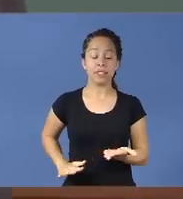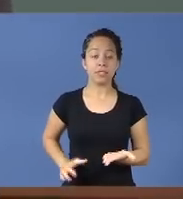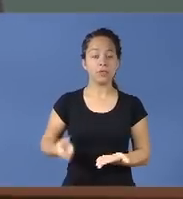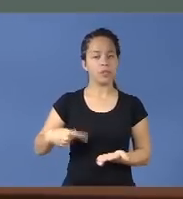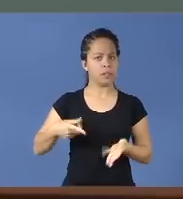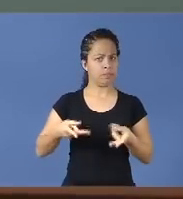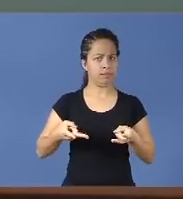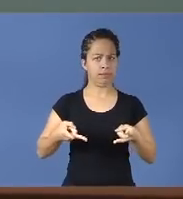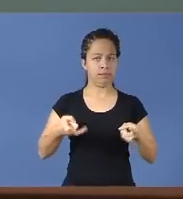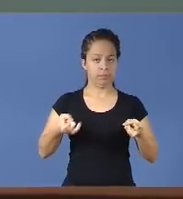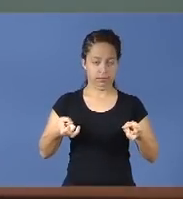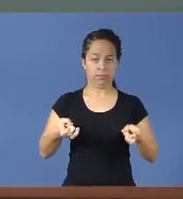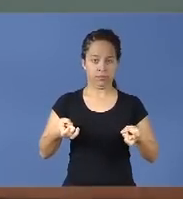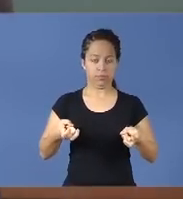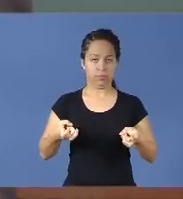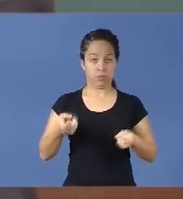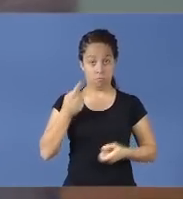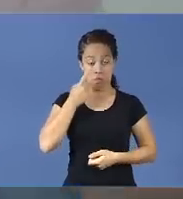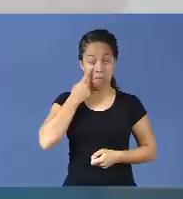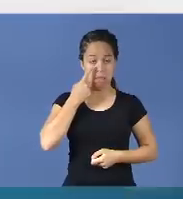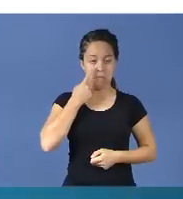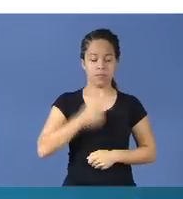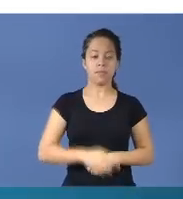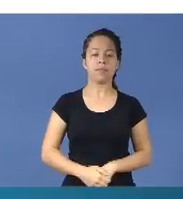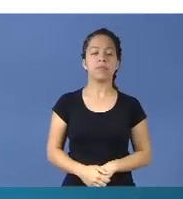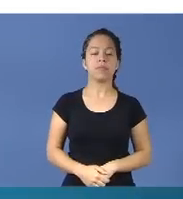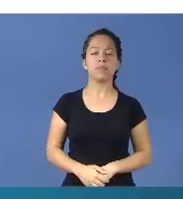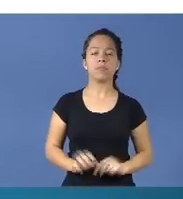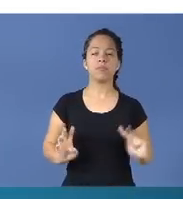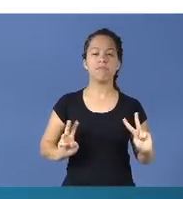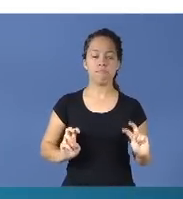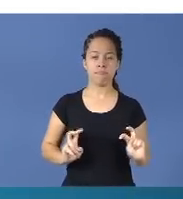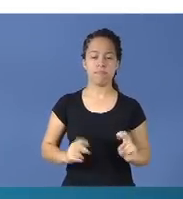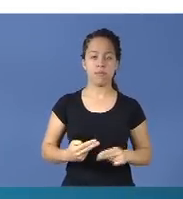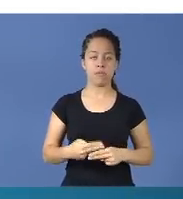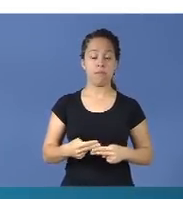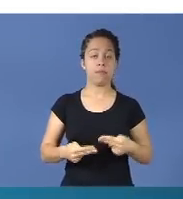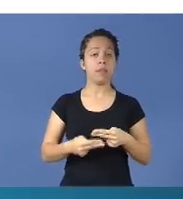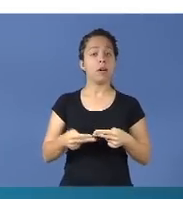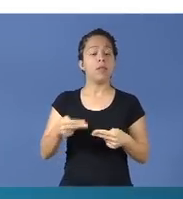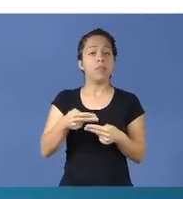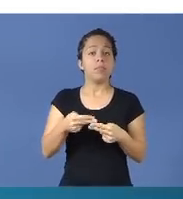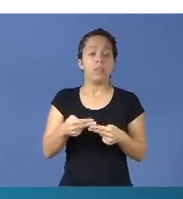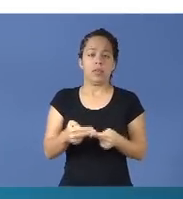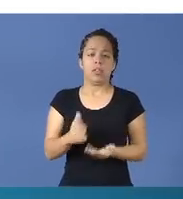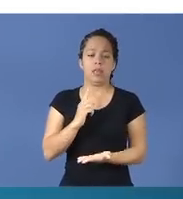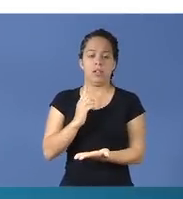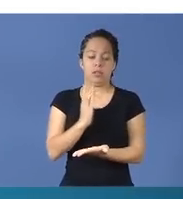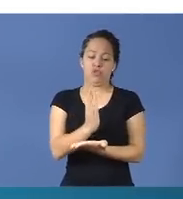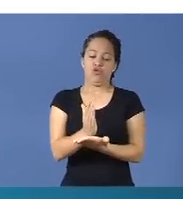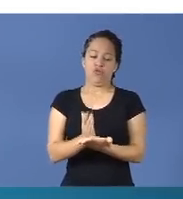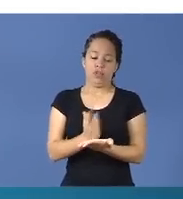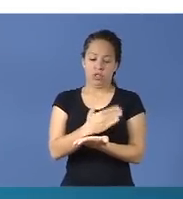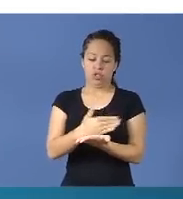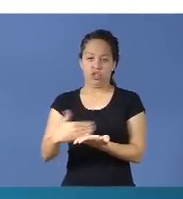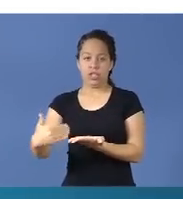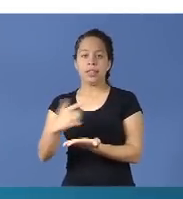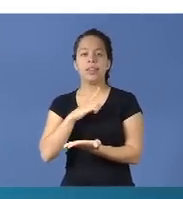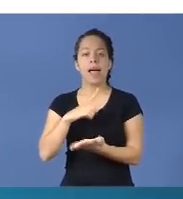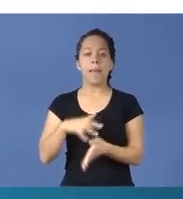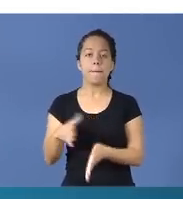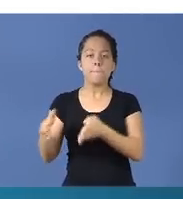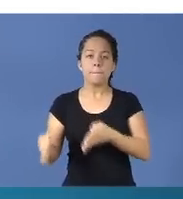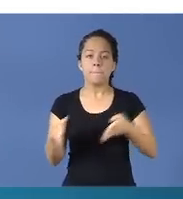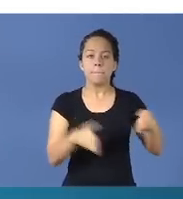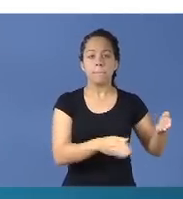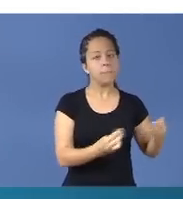observarem, que é a seguinte, estudando o livro de Neemias, podemos dividi-lo em três períodos que caracterizam a